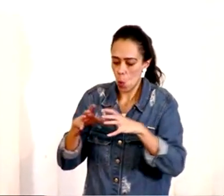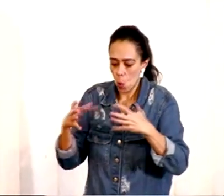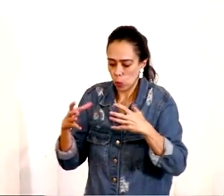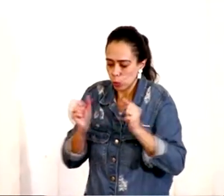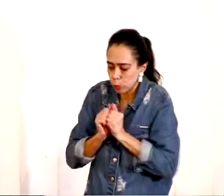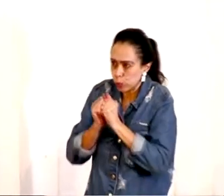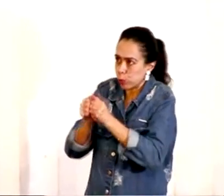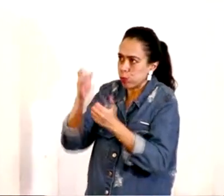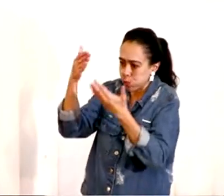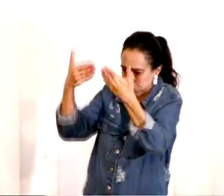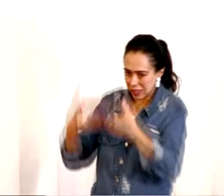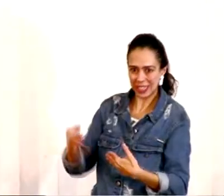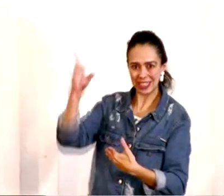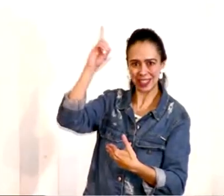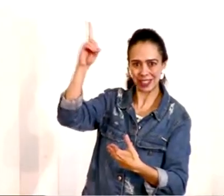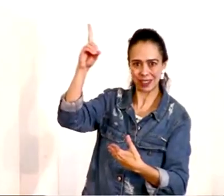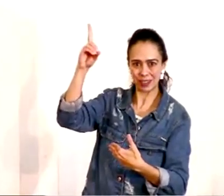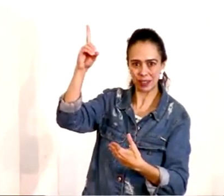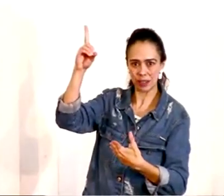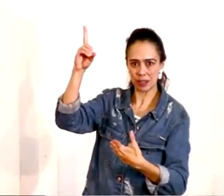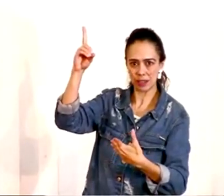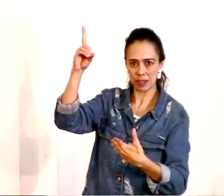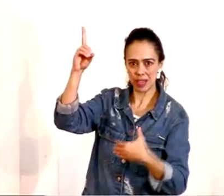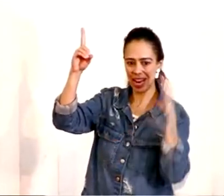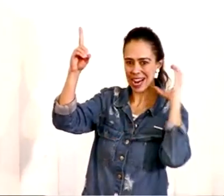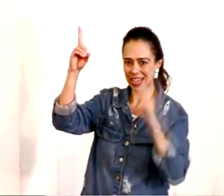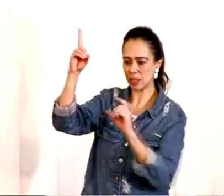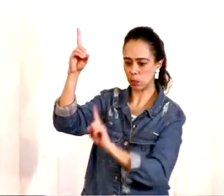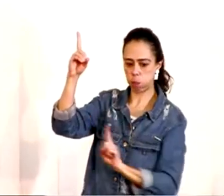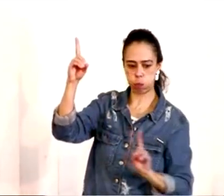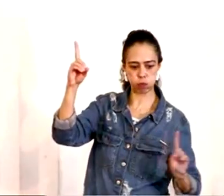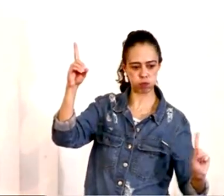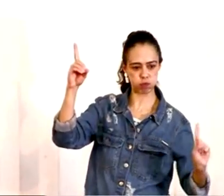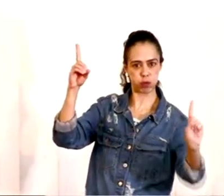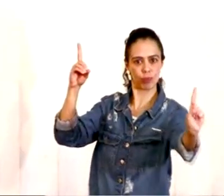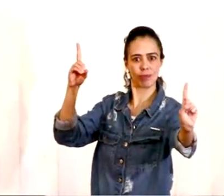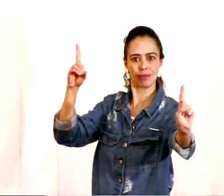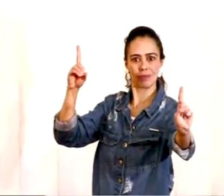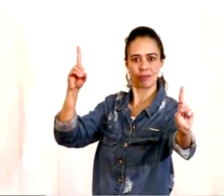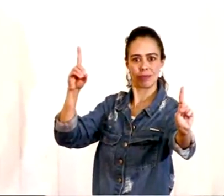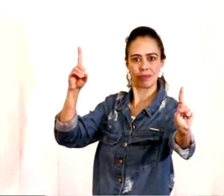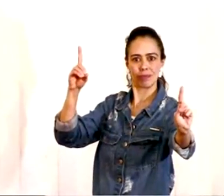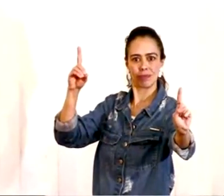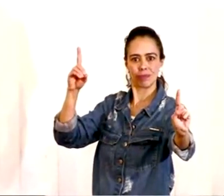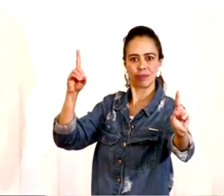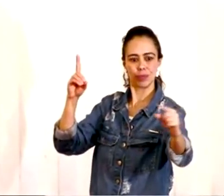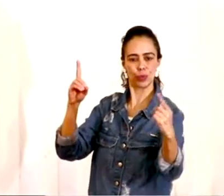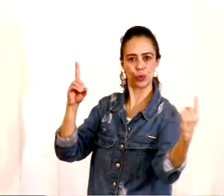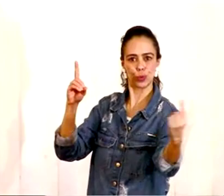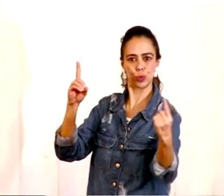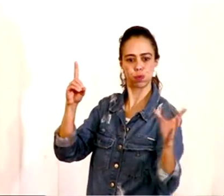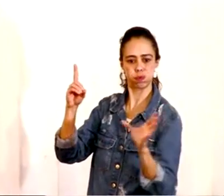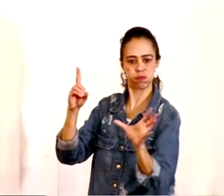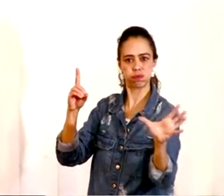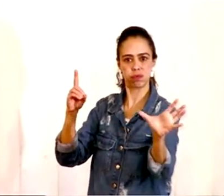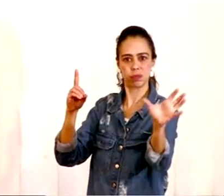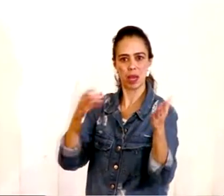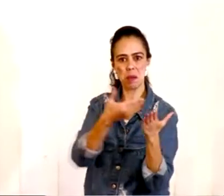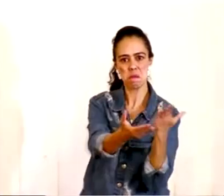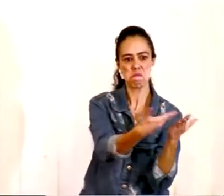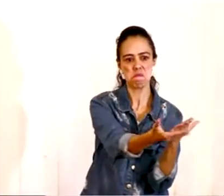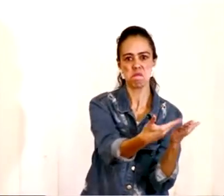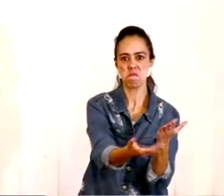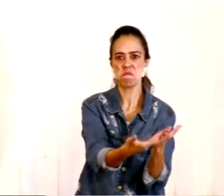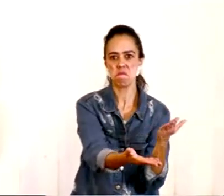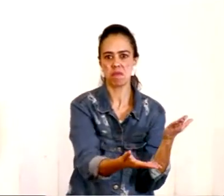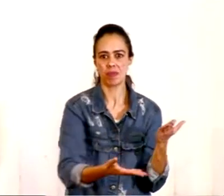Nod, ao oriente do Éden. Quando Adão e Eva pecaram, Deus retirou eles do jardim. Agora aqui não